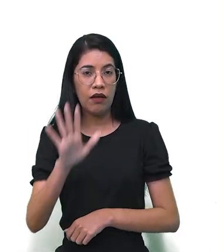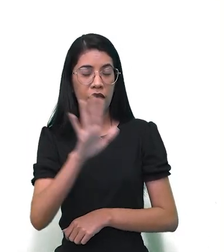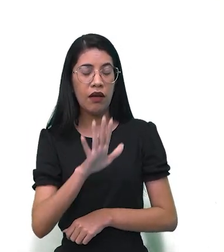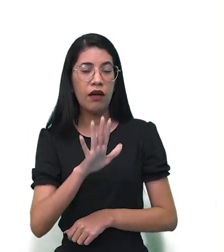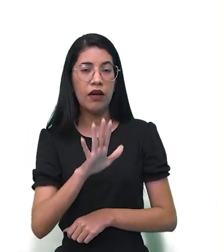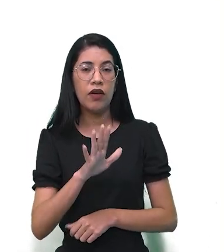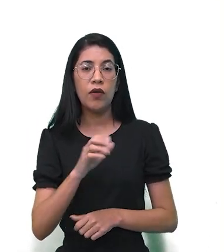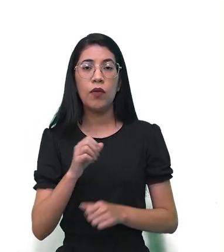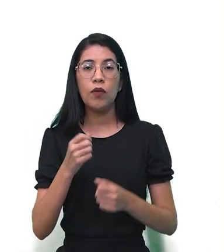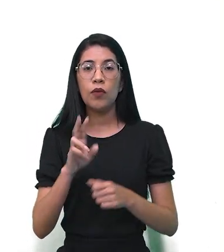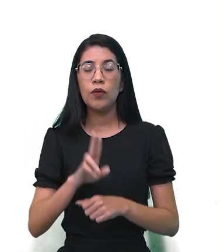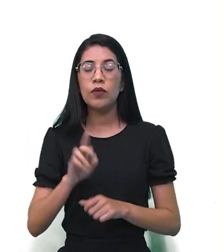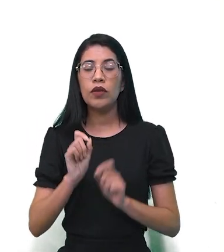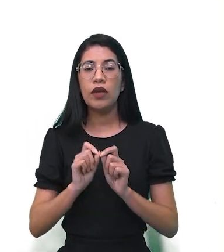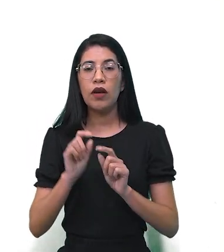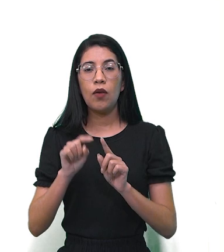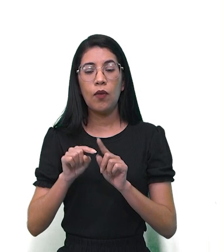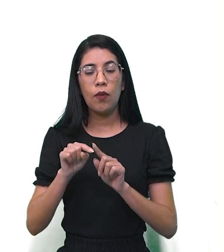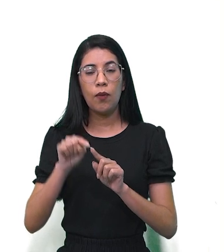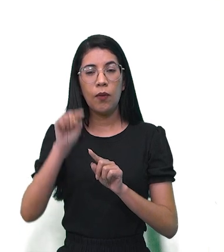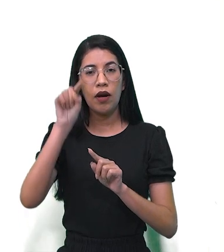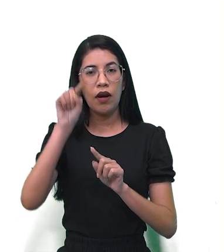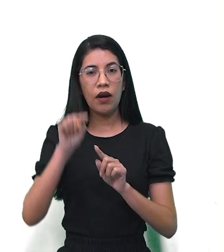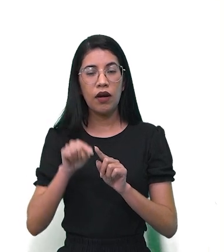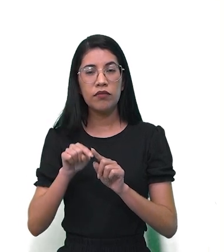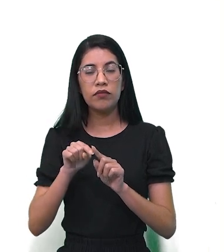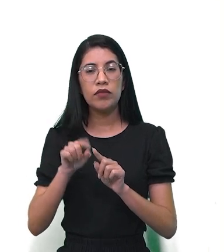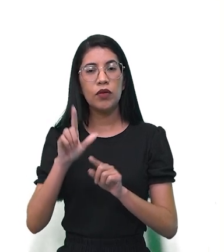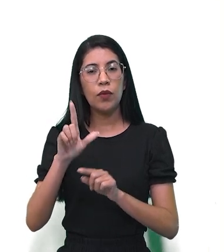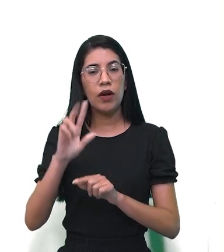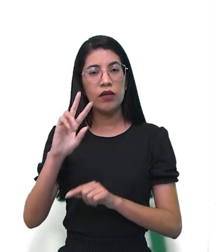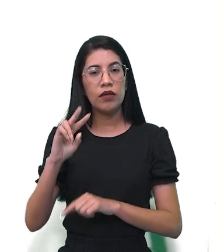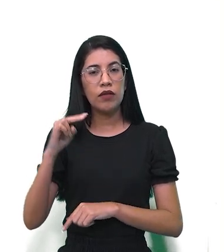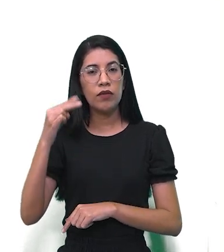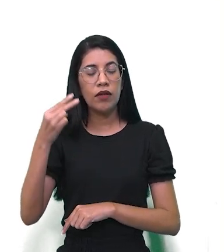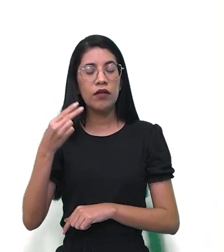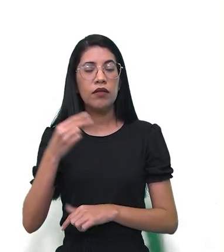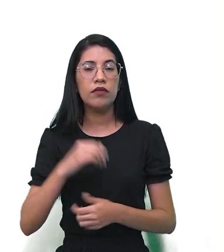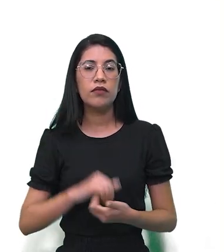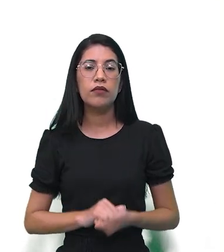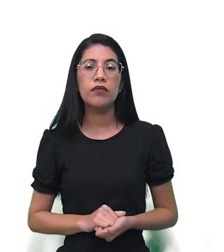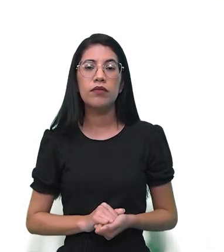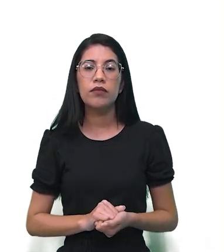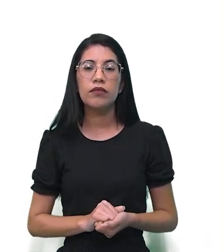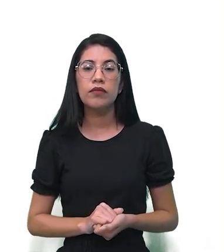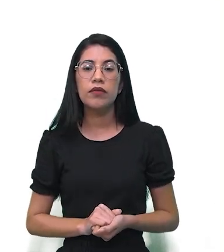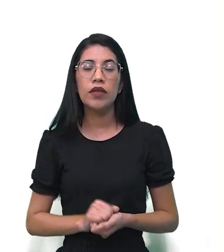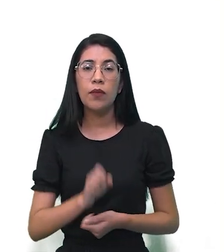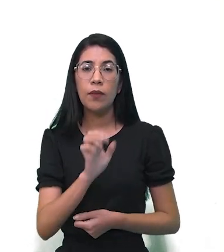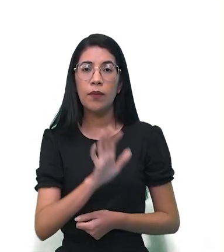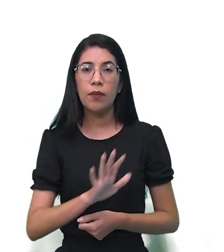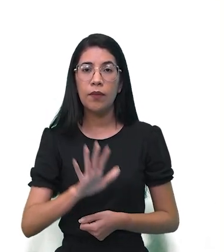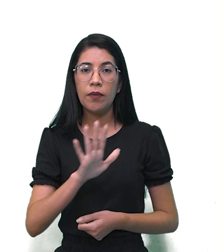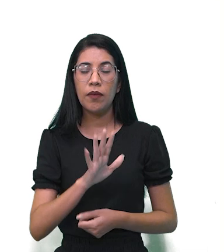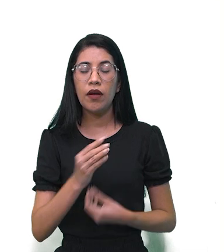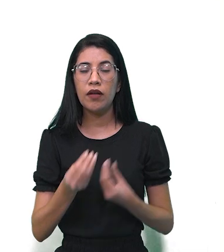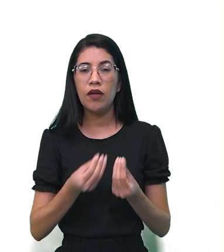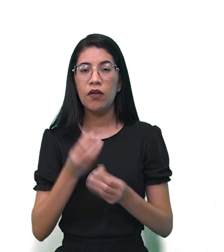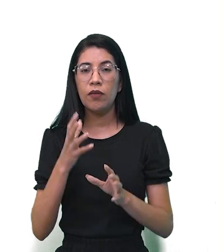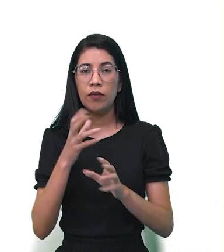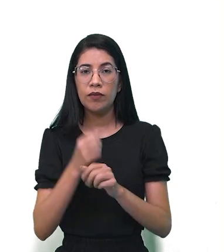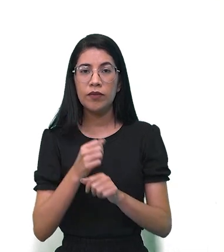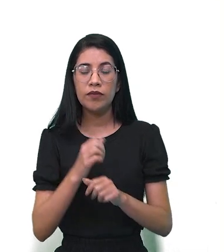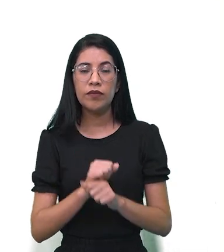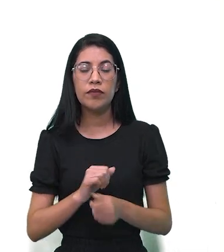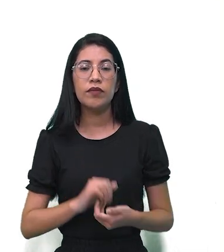um dos lados e elevar ao quadrado. Vamos fazer isso? Então, a área vai ser igual